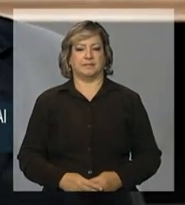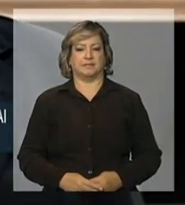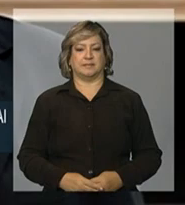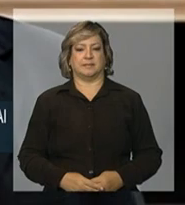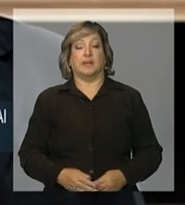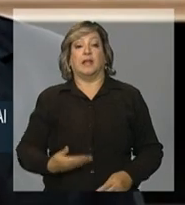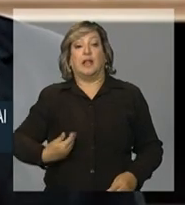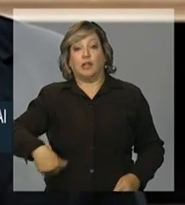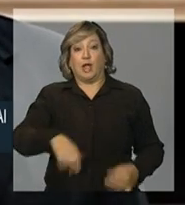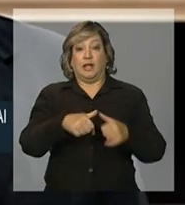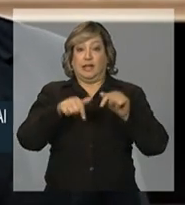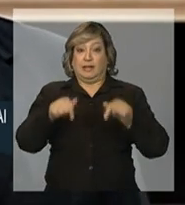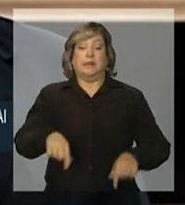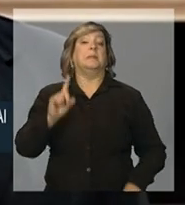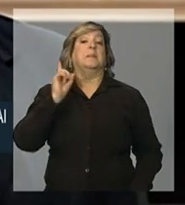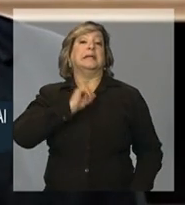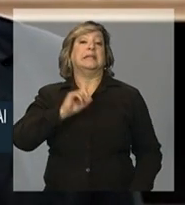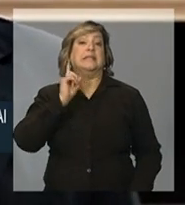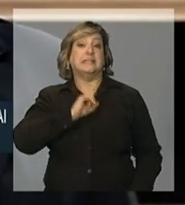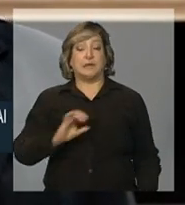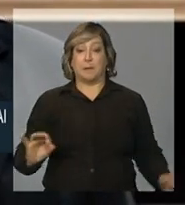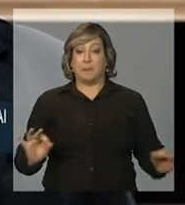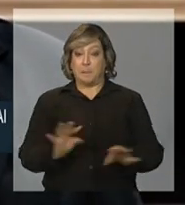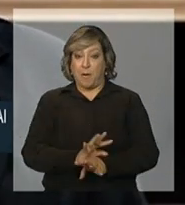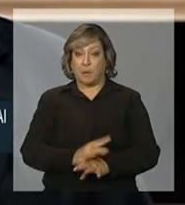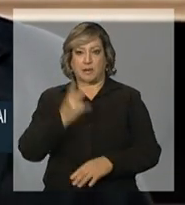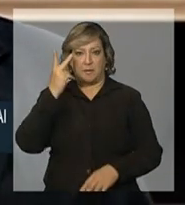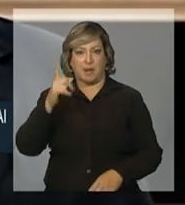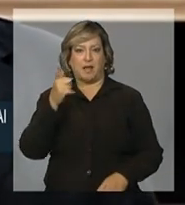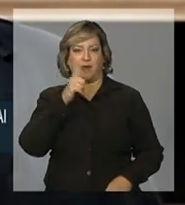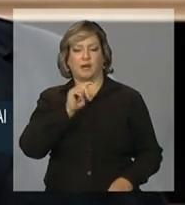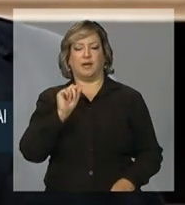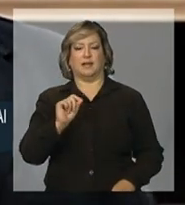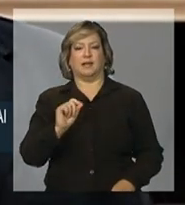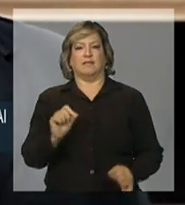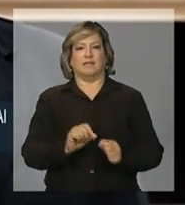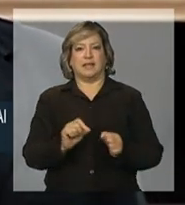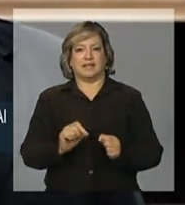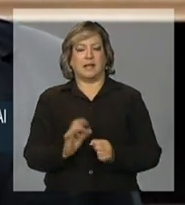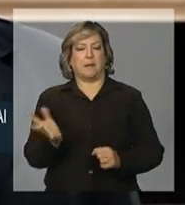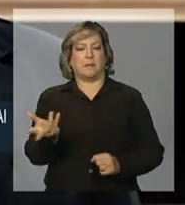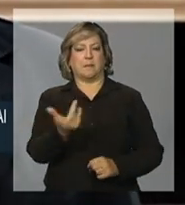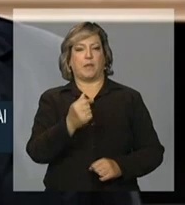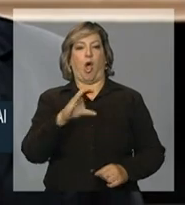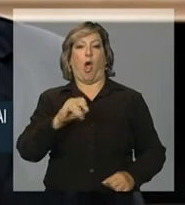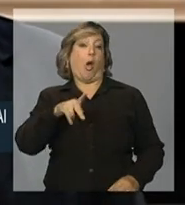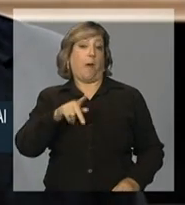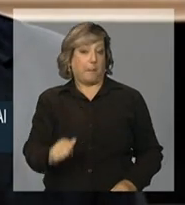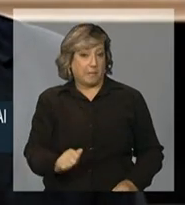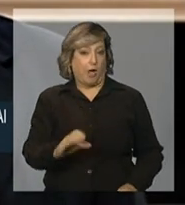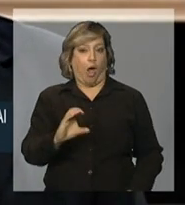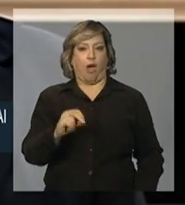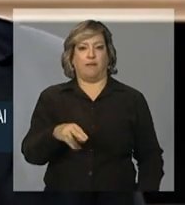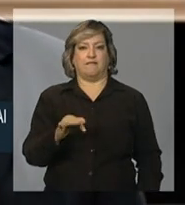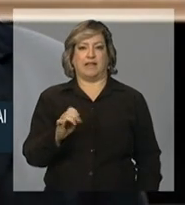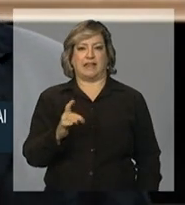Estamos aqui em Minas Gerais, prontos, de pé à ordem, para fazer uma belíssima Copa das Confederações. Quero agradecer